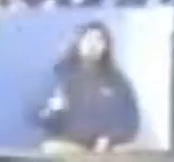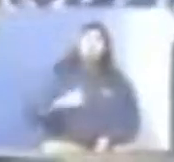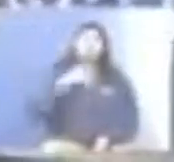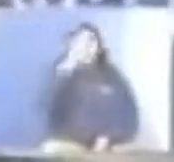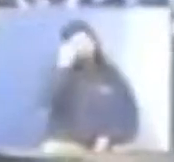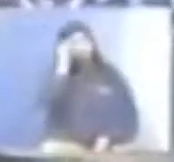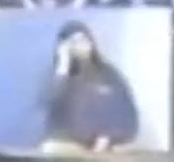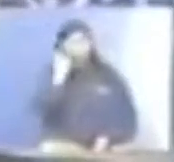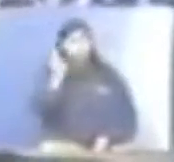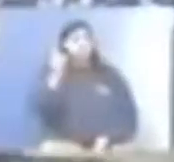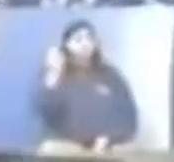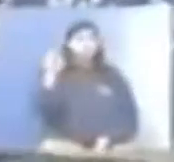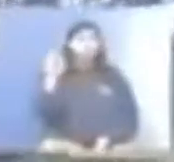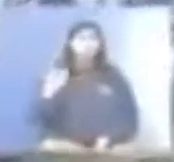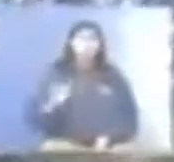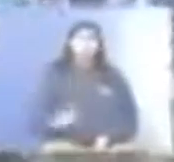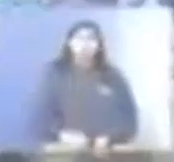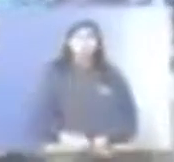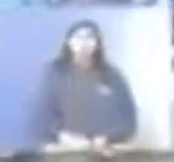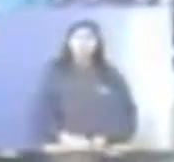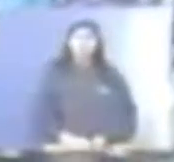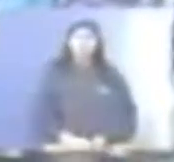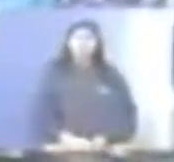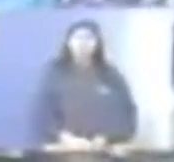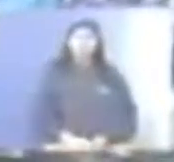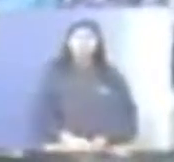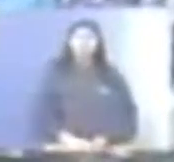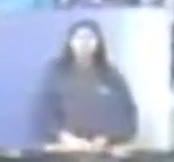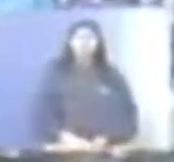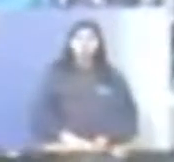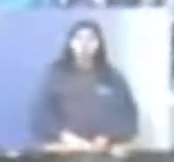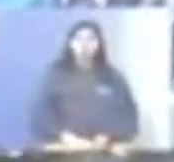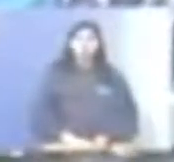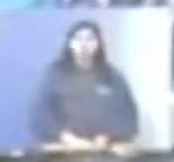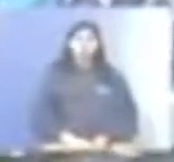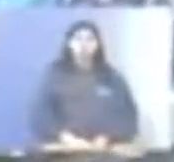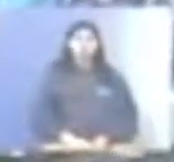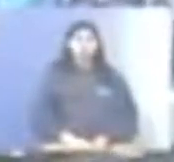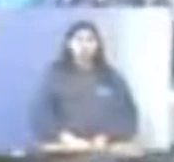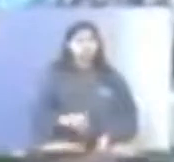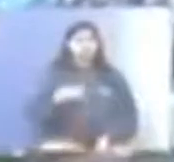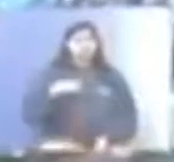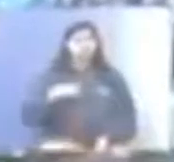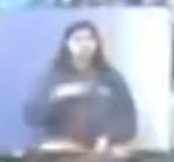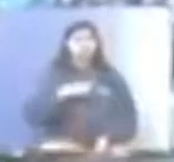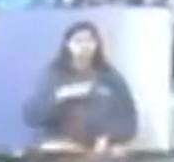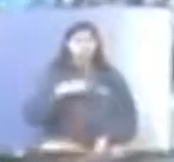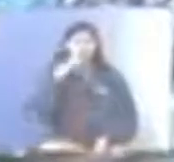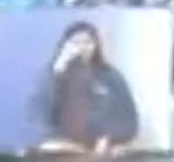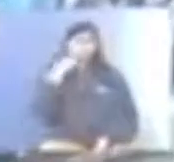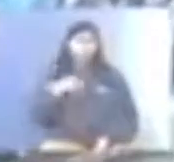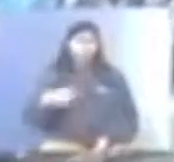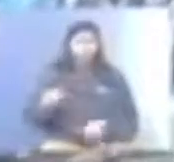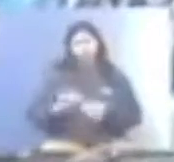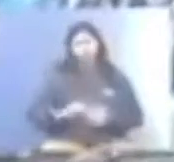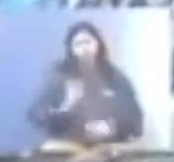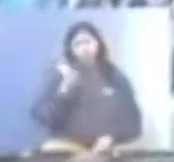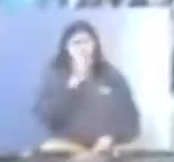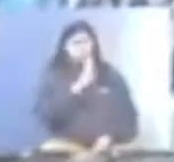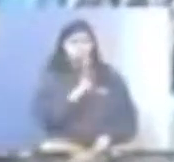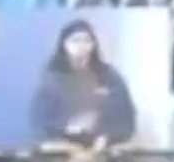humano, que nós temos momento de fraqueza, que vai ter momento que a gente vai ficar com